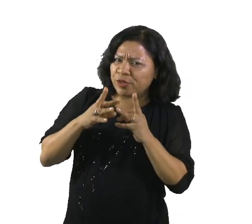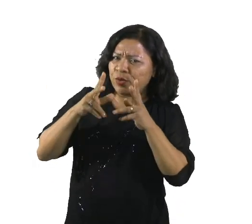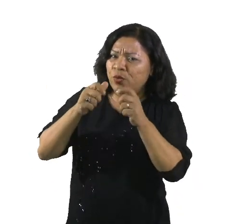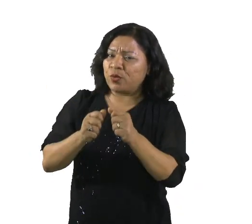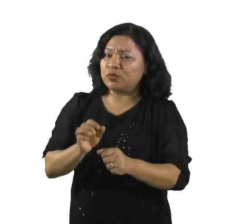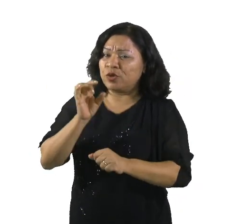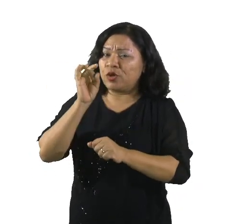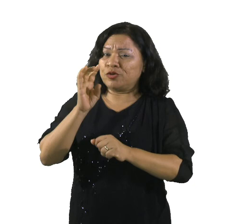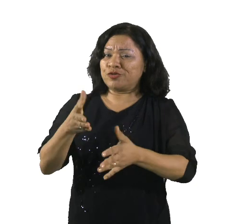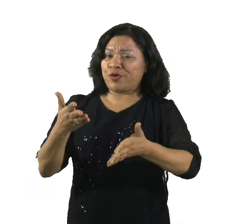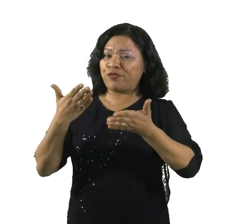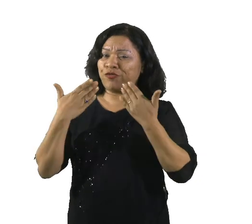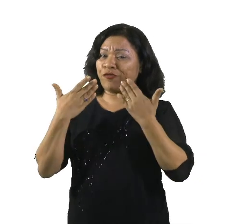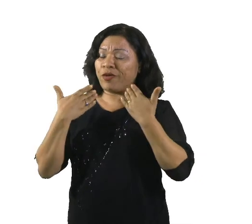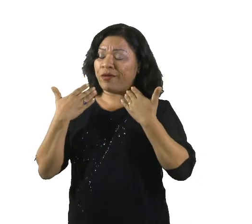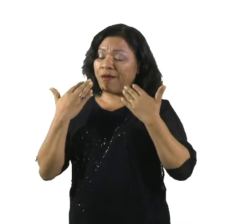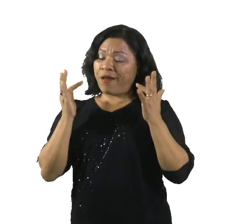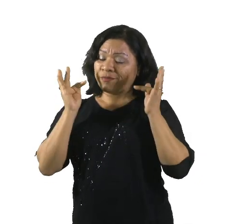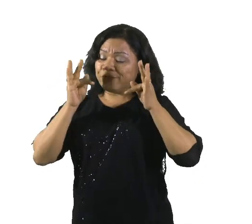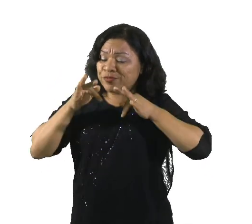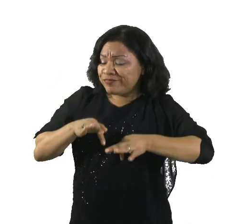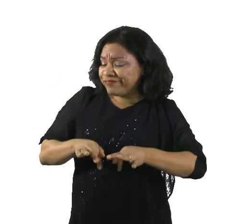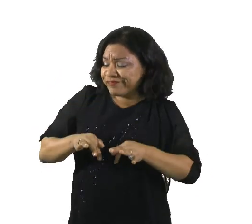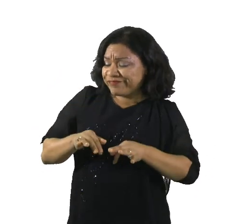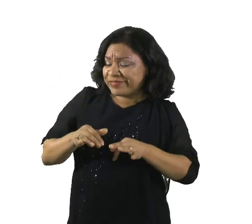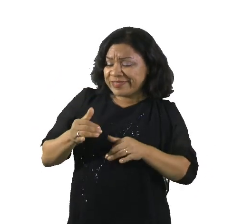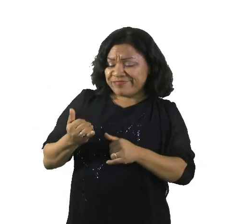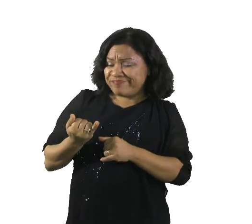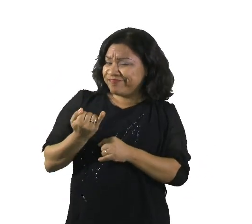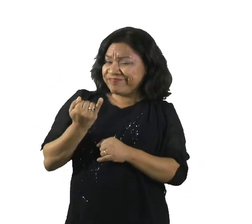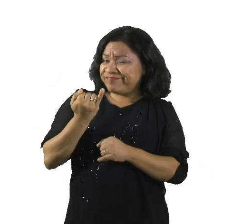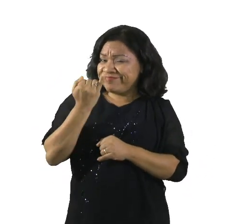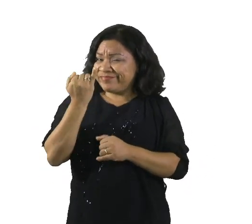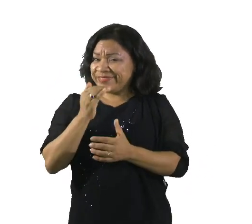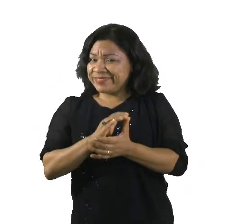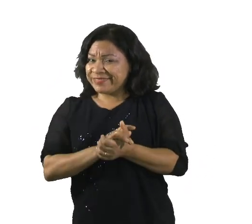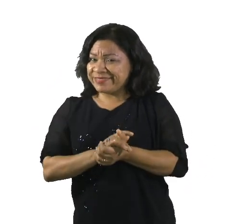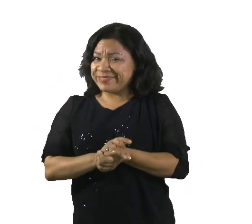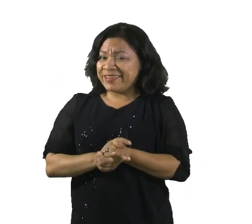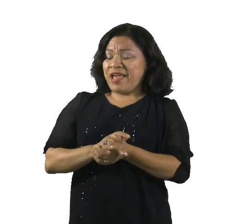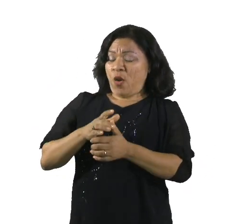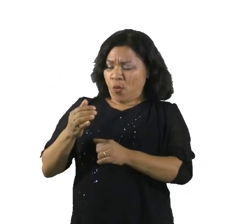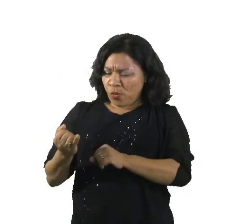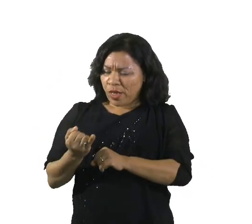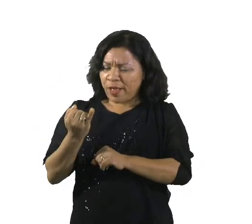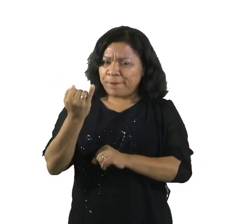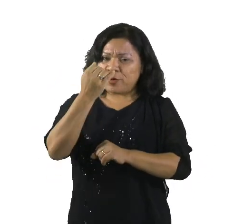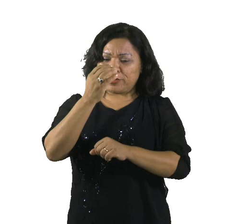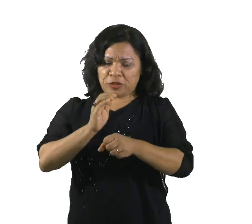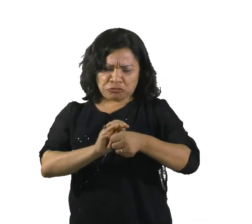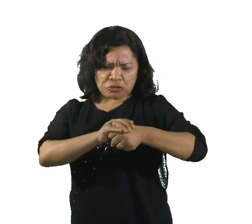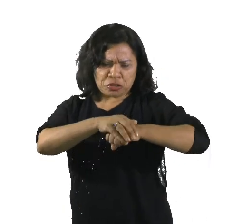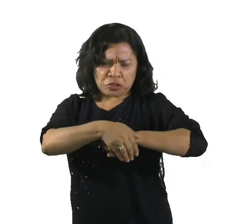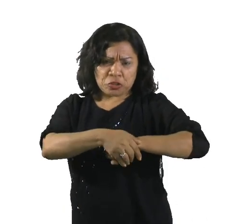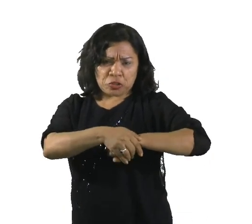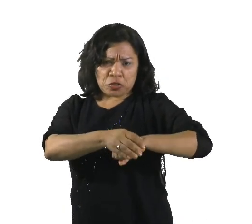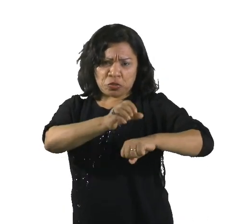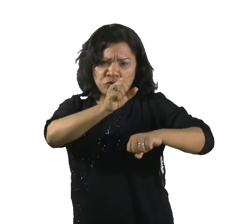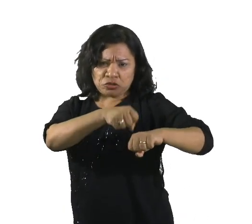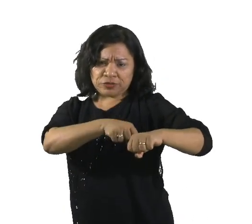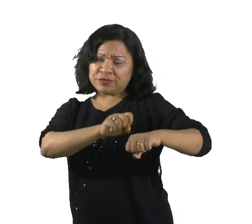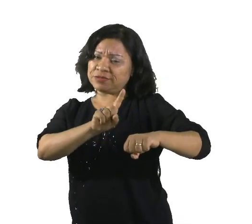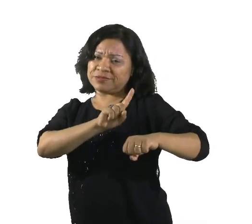No fundo, isto não tem muita importância. O que interessa mesmo não é a noite em si, são os